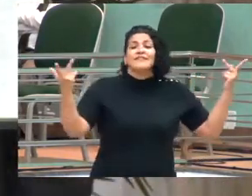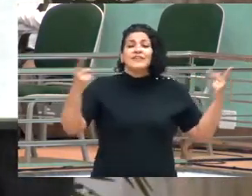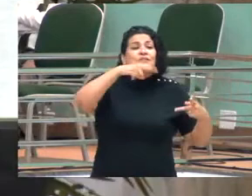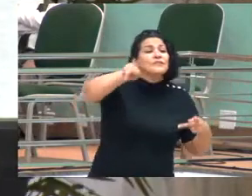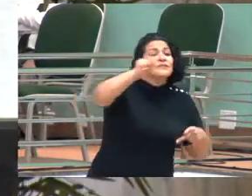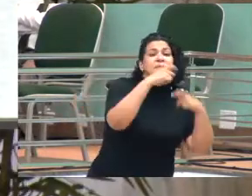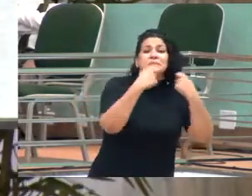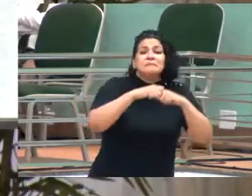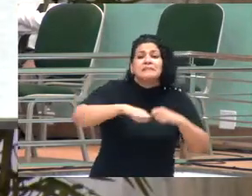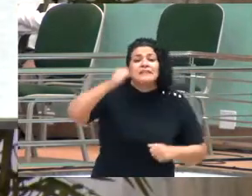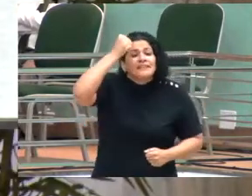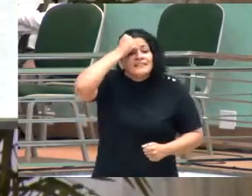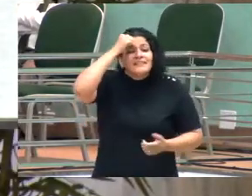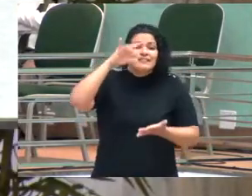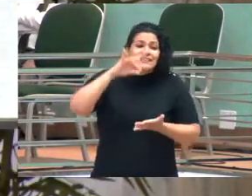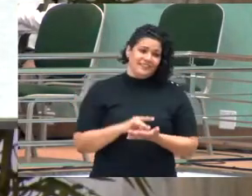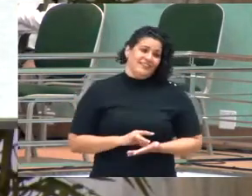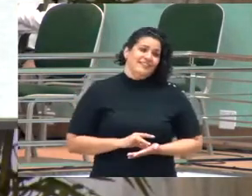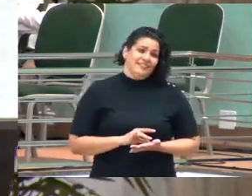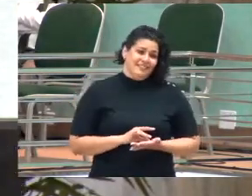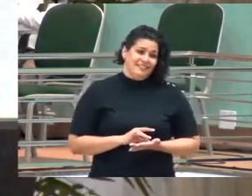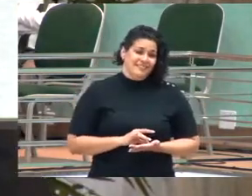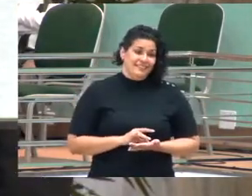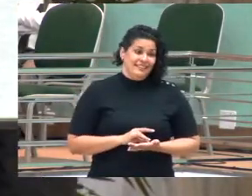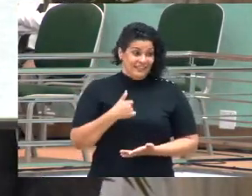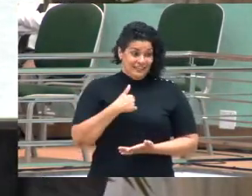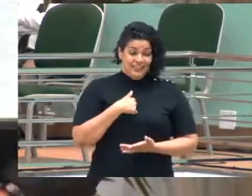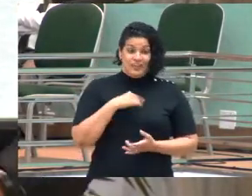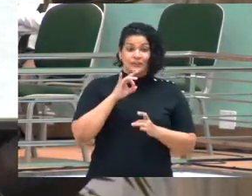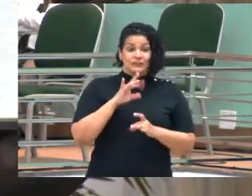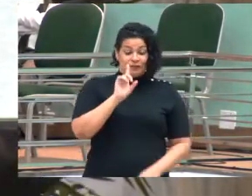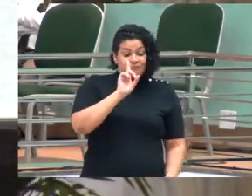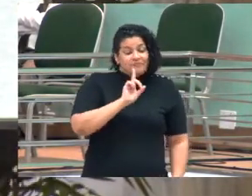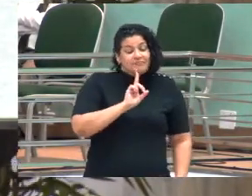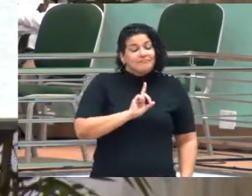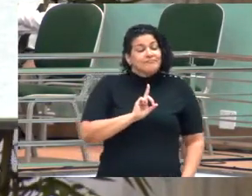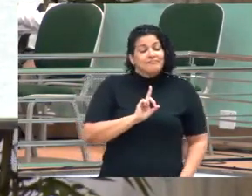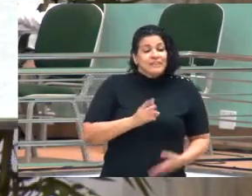Eu estava ali como um atalaia. Certa ocasião,